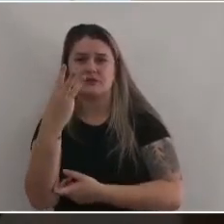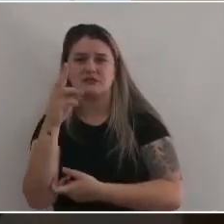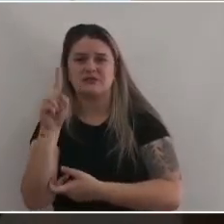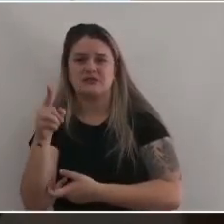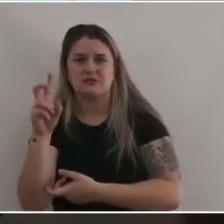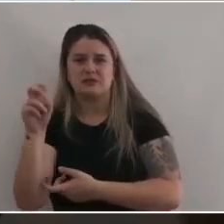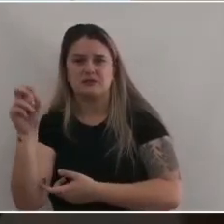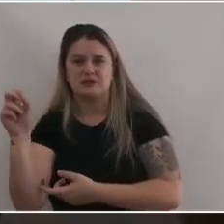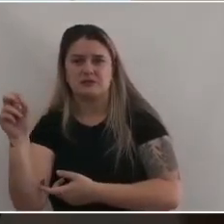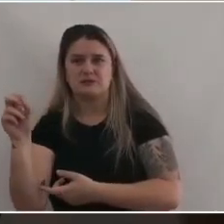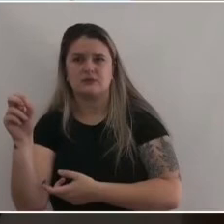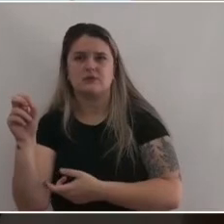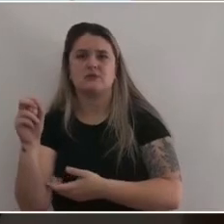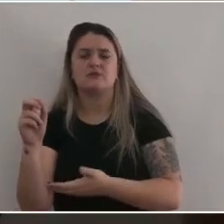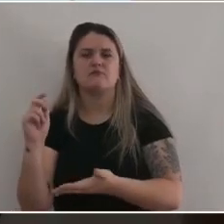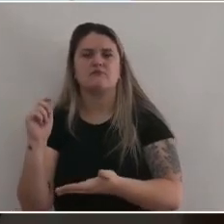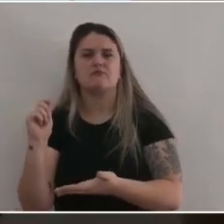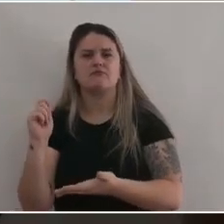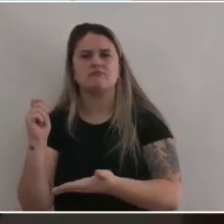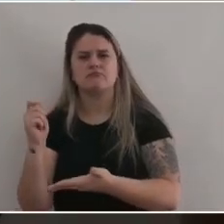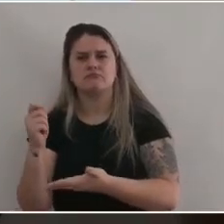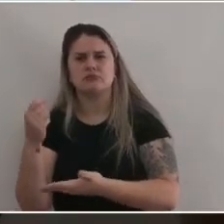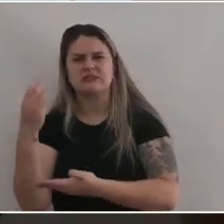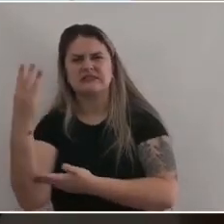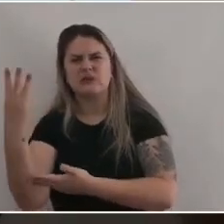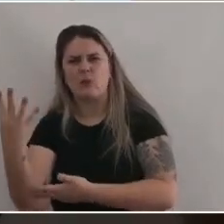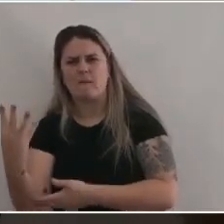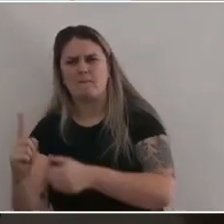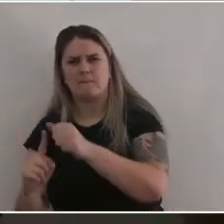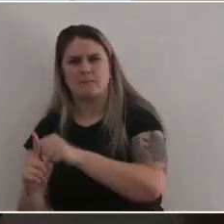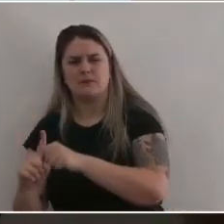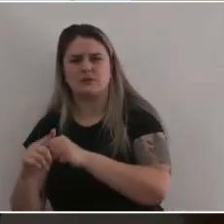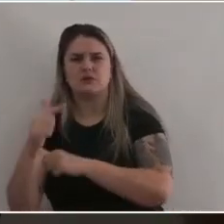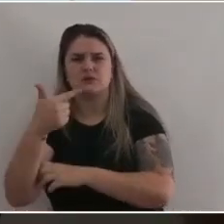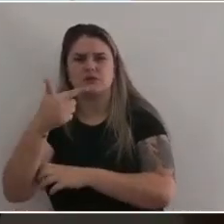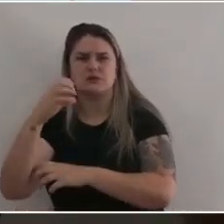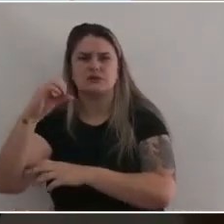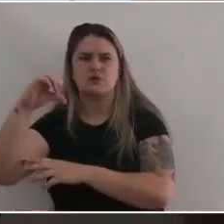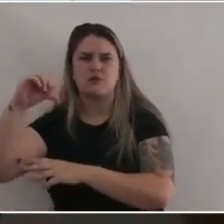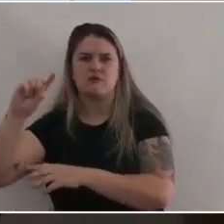1.513.500. O realizado até o terceiro quadrimestre, R$